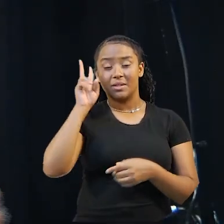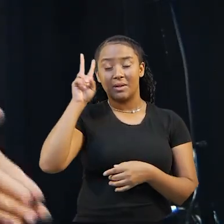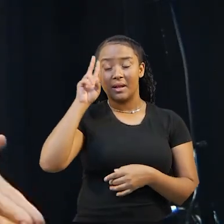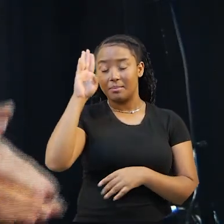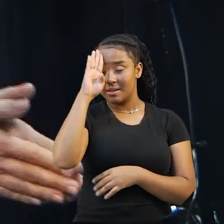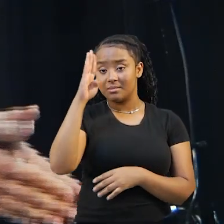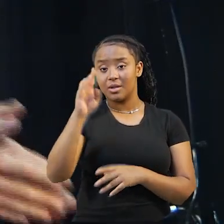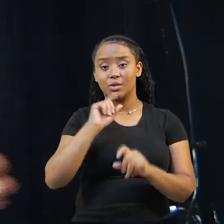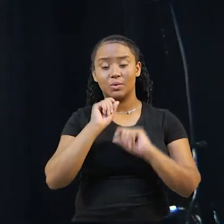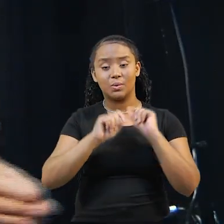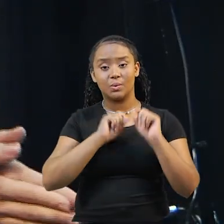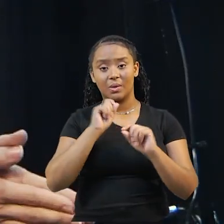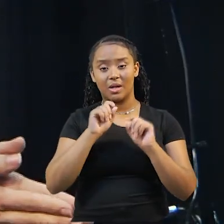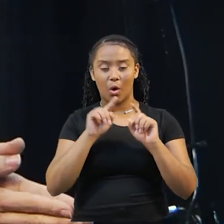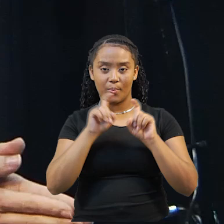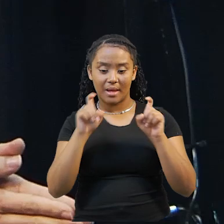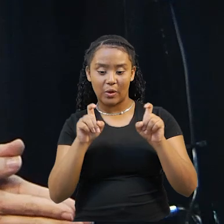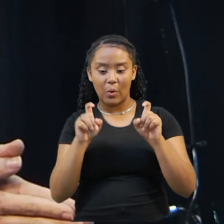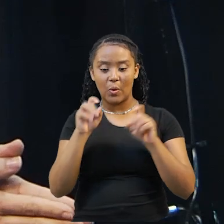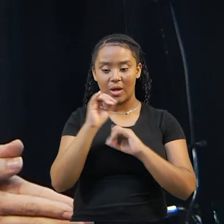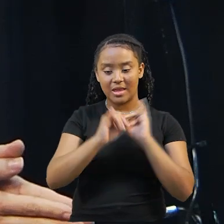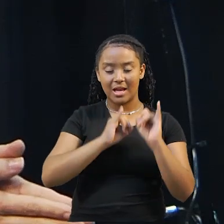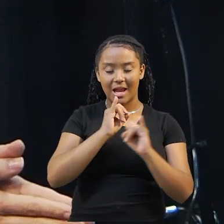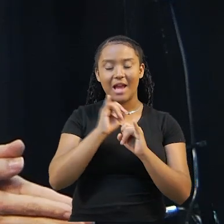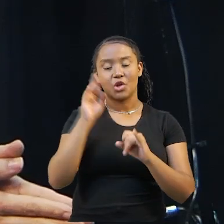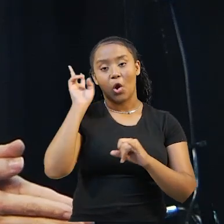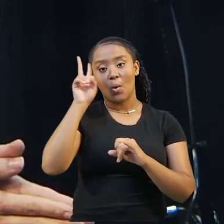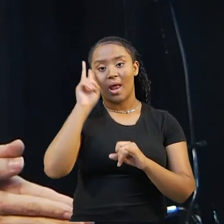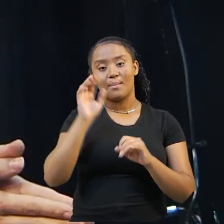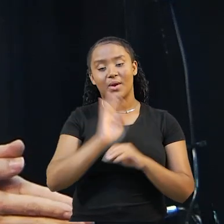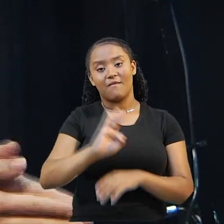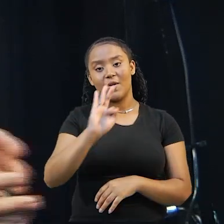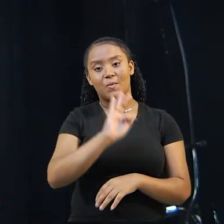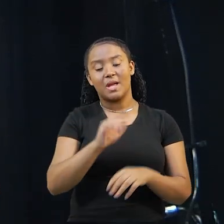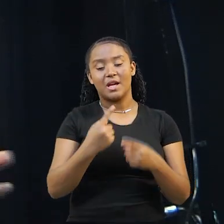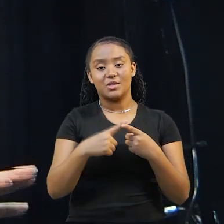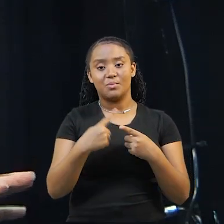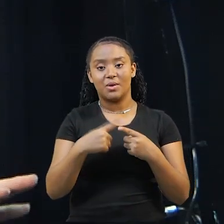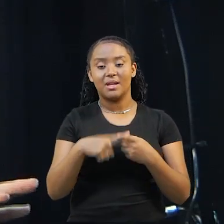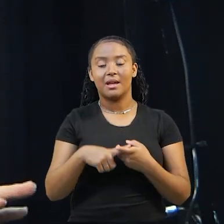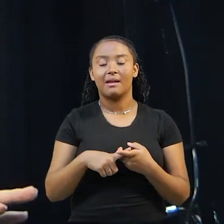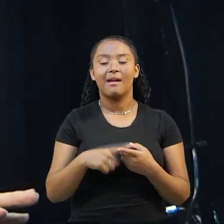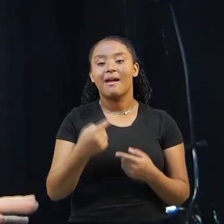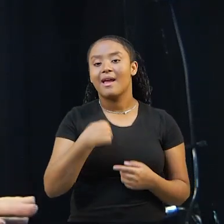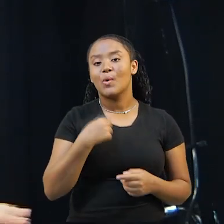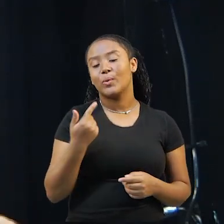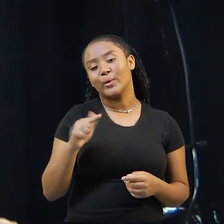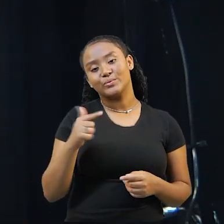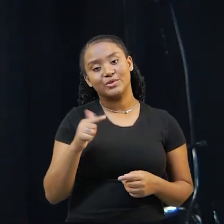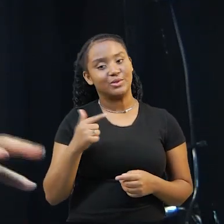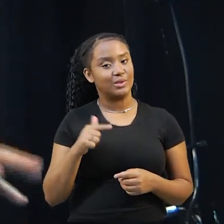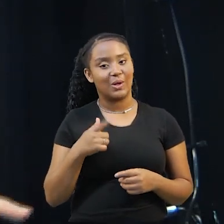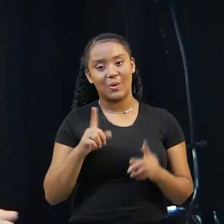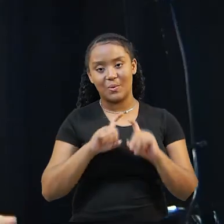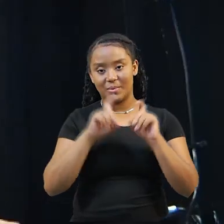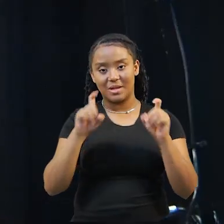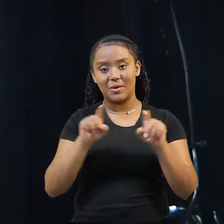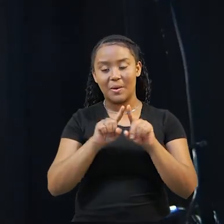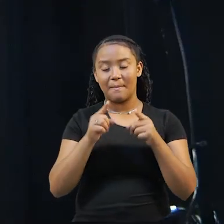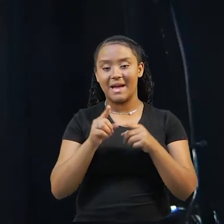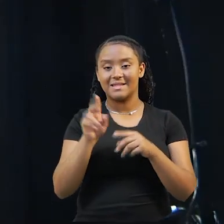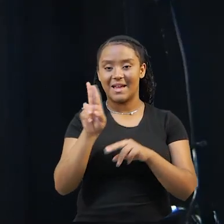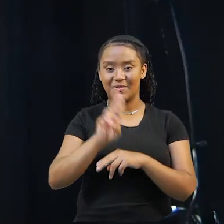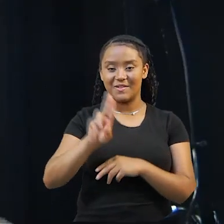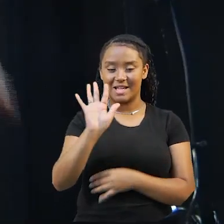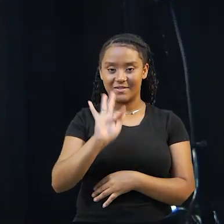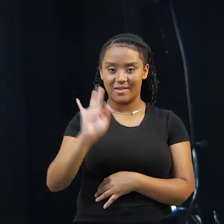das questões de computador e internet já na faculdade, porque foi quando... E também eu não tinha computador, mas lá na Federal de